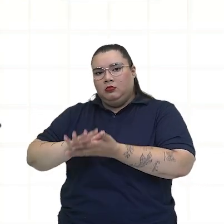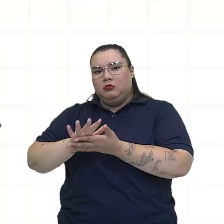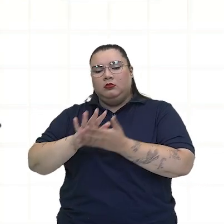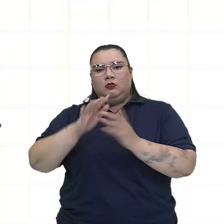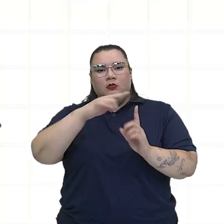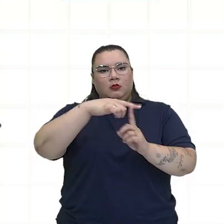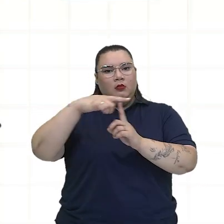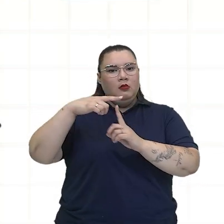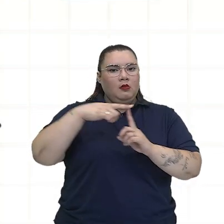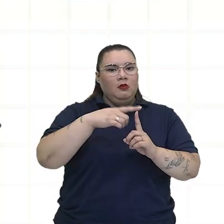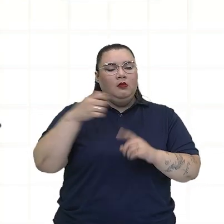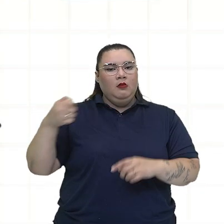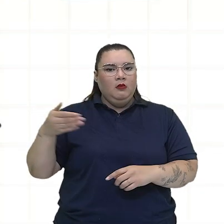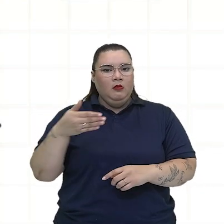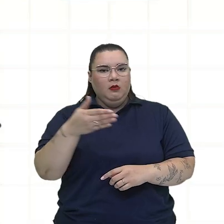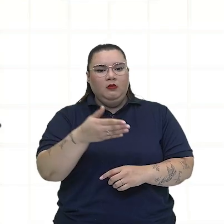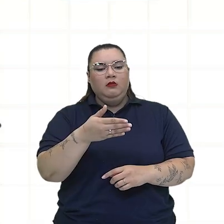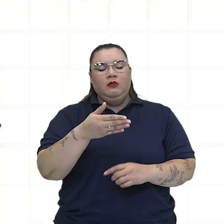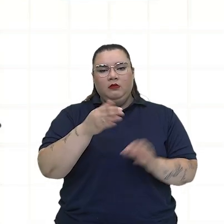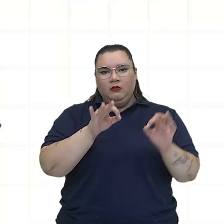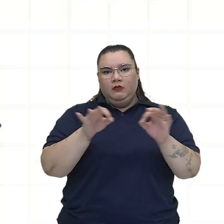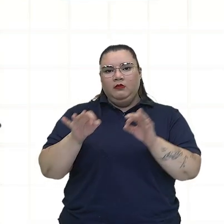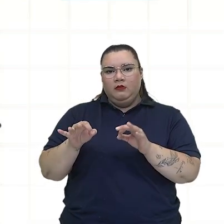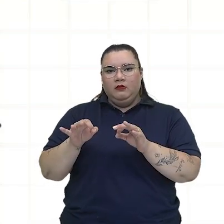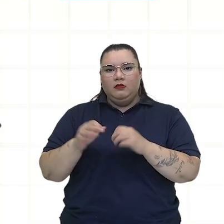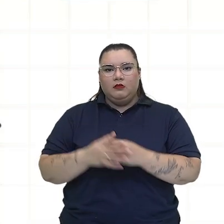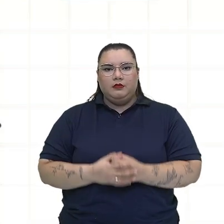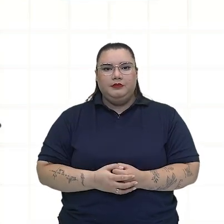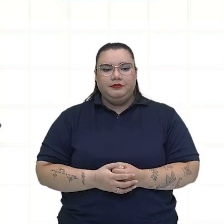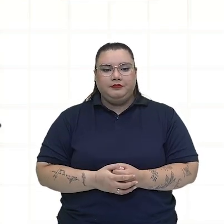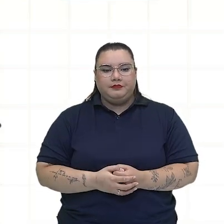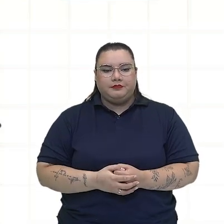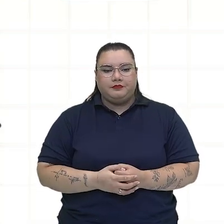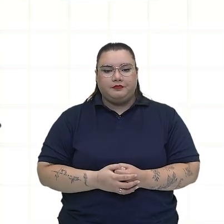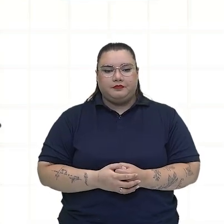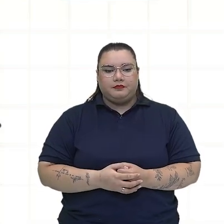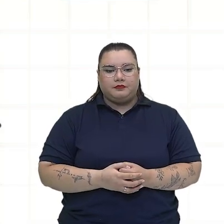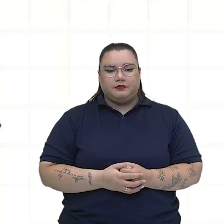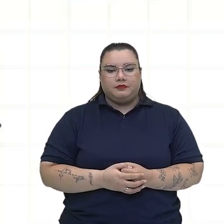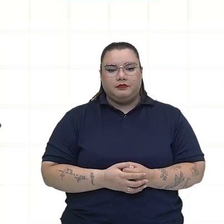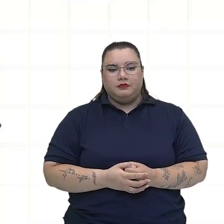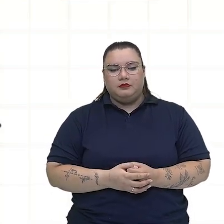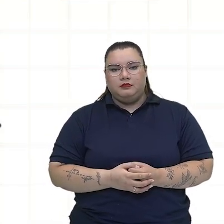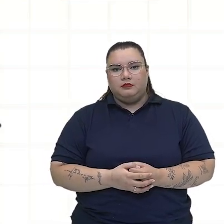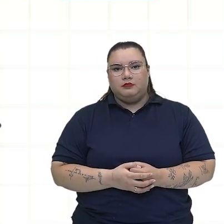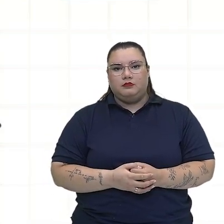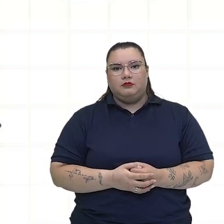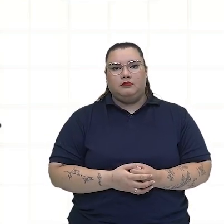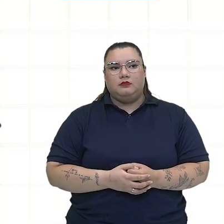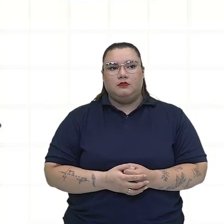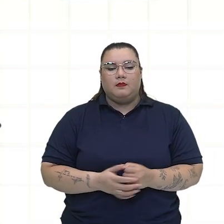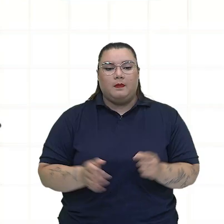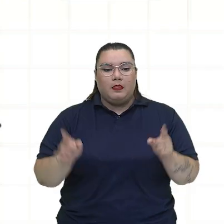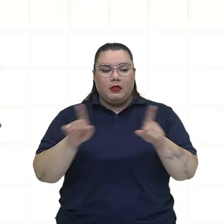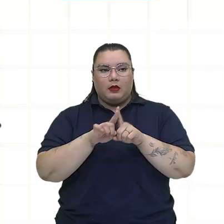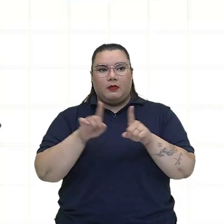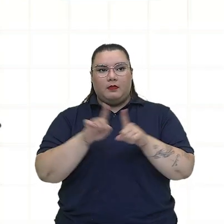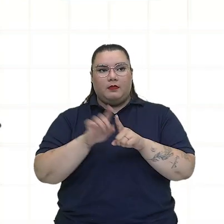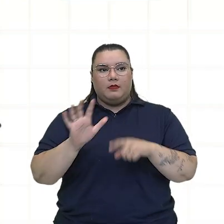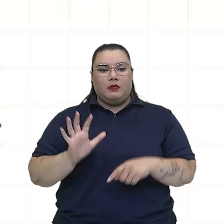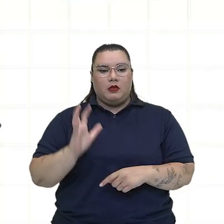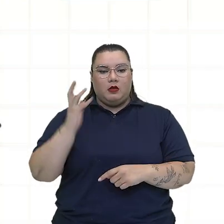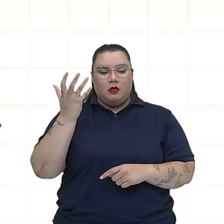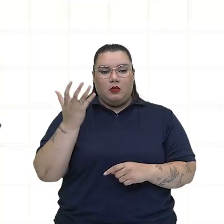população daquela espécie que está sendo retirada através da pesca predatória. E isso causa